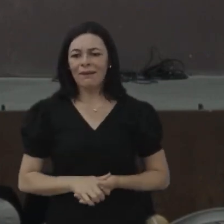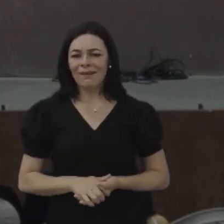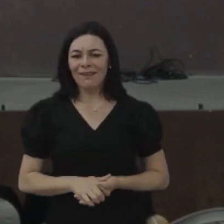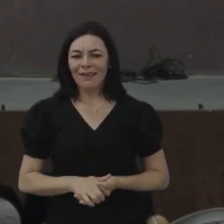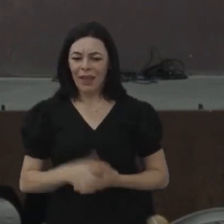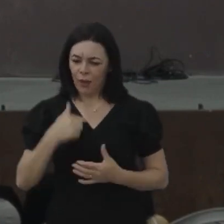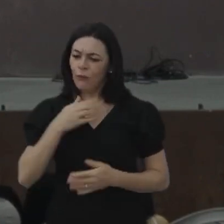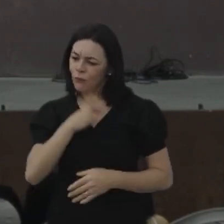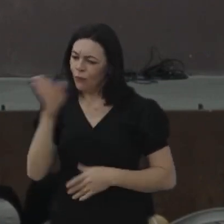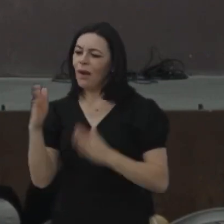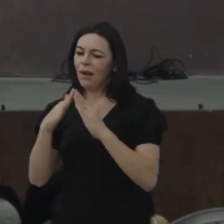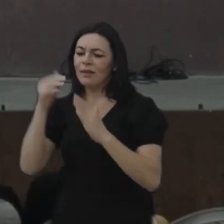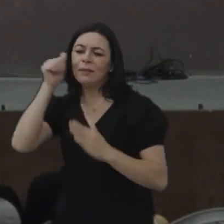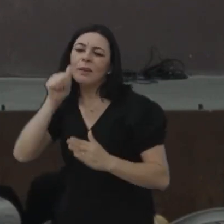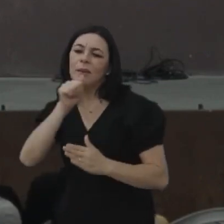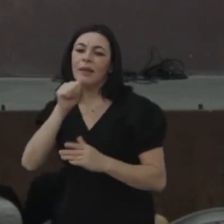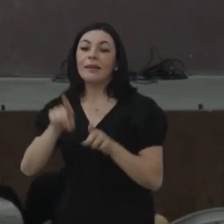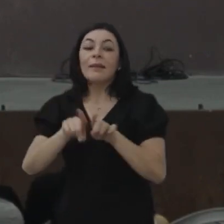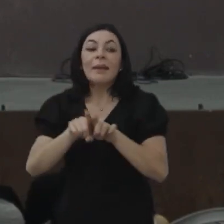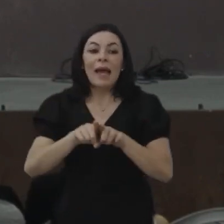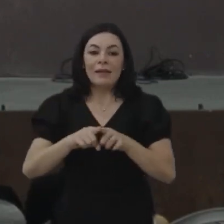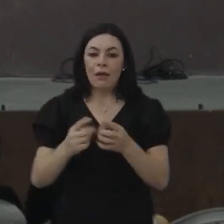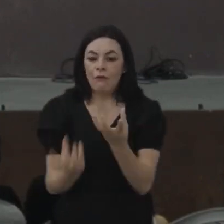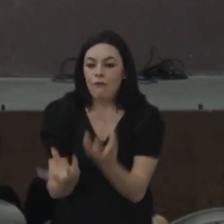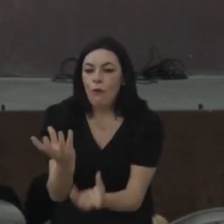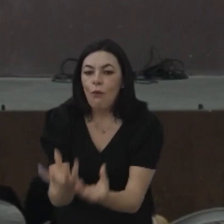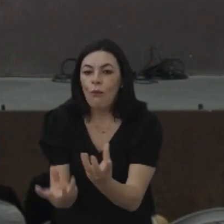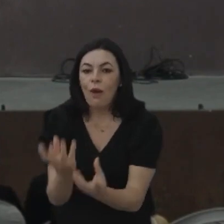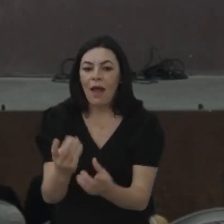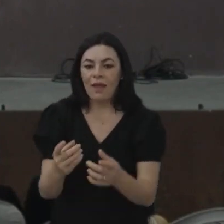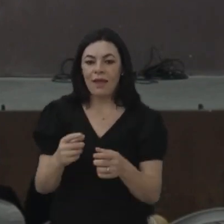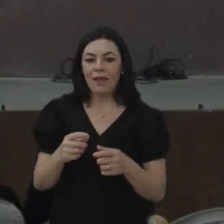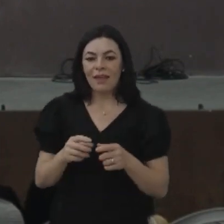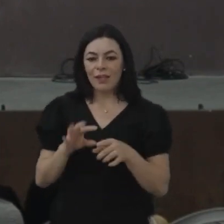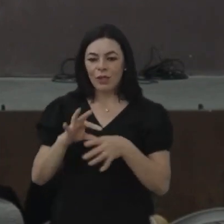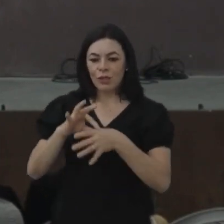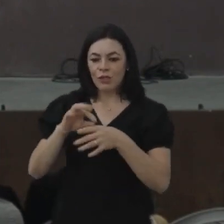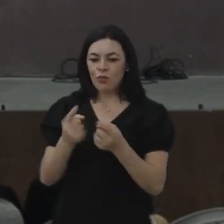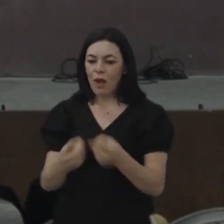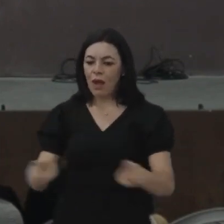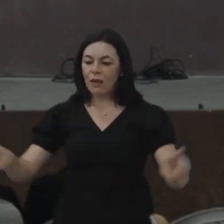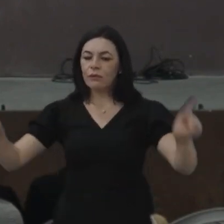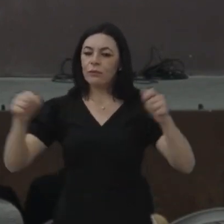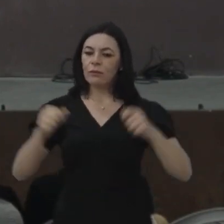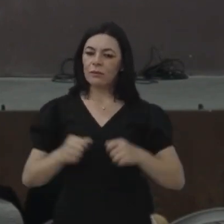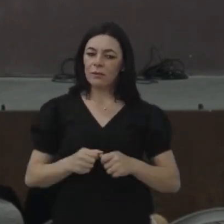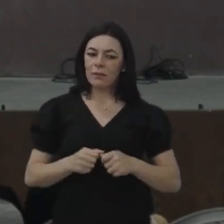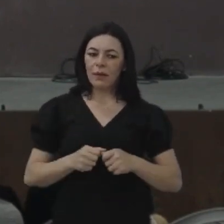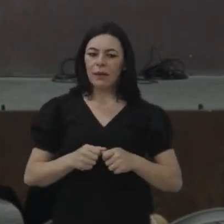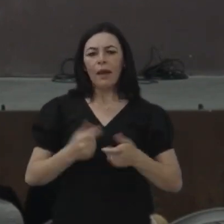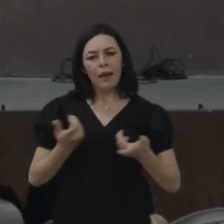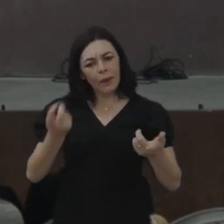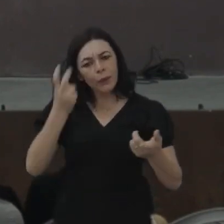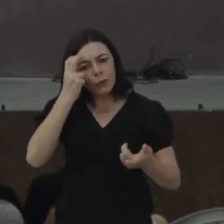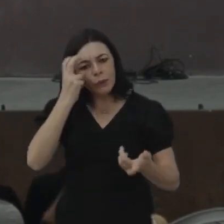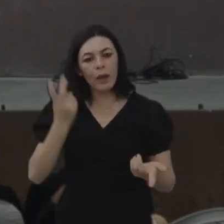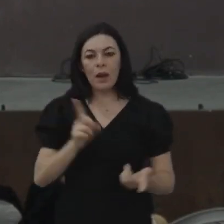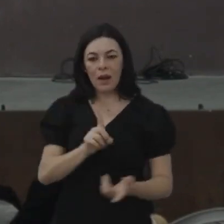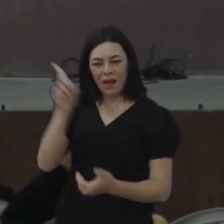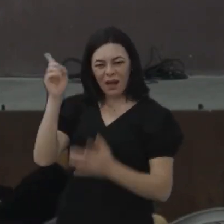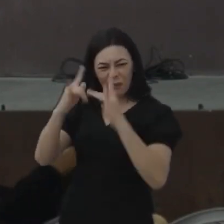Fazer a fogueira e botar carne para assar, isso é cultura, gente. Isso é cultura. Aquilo ali